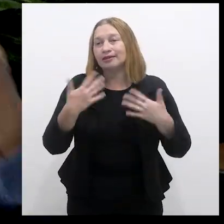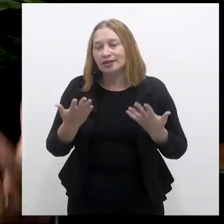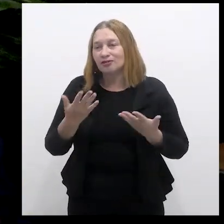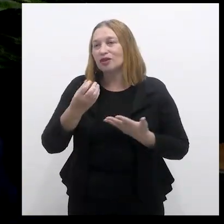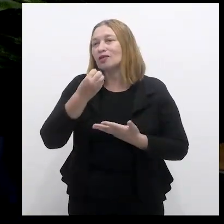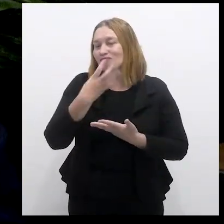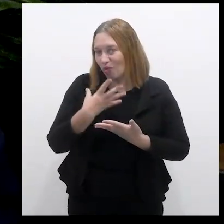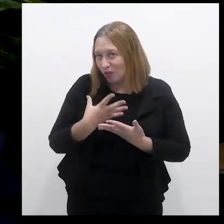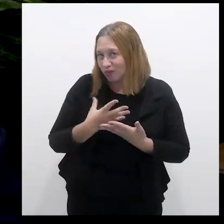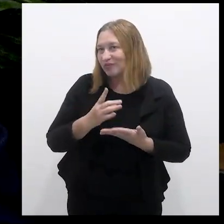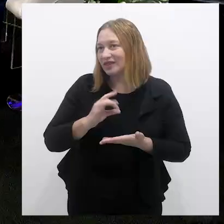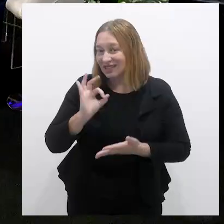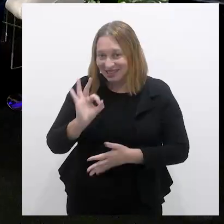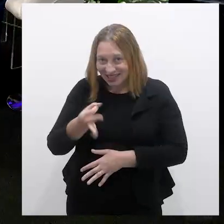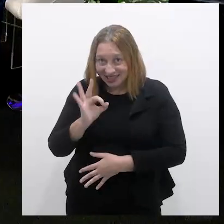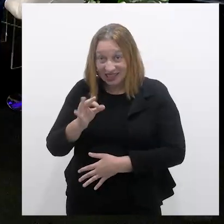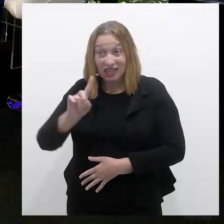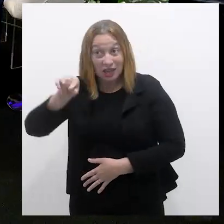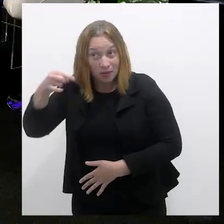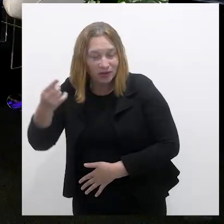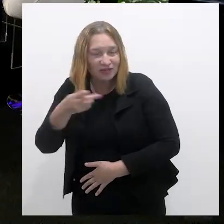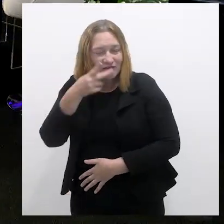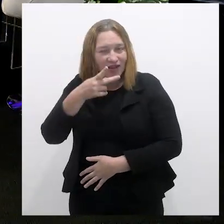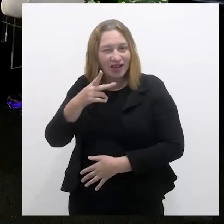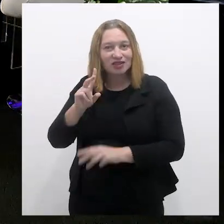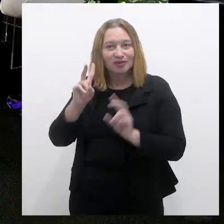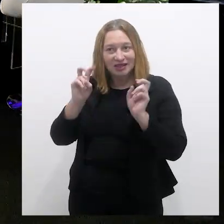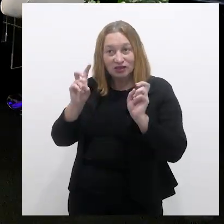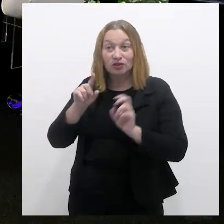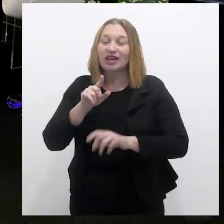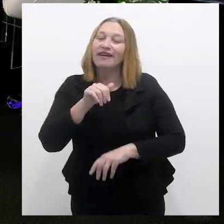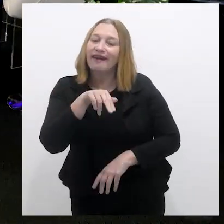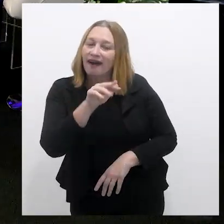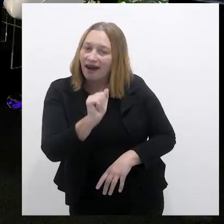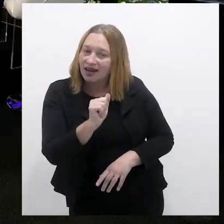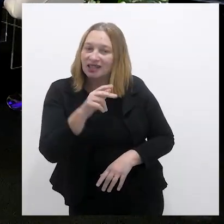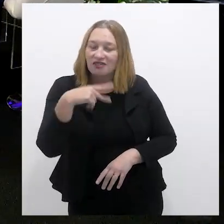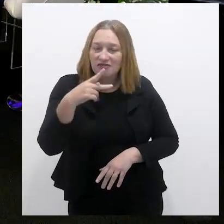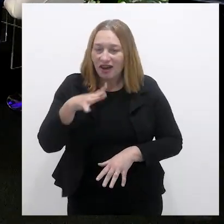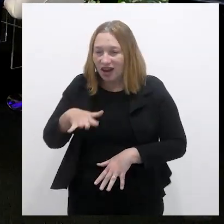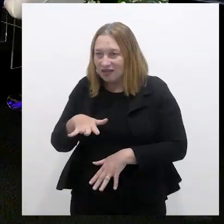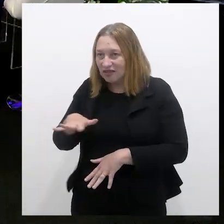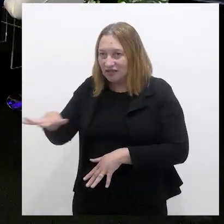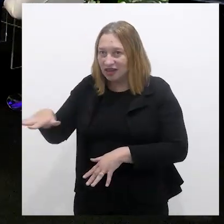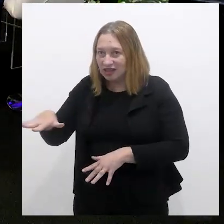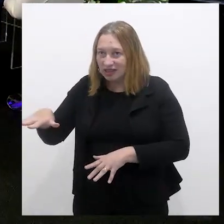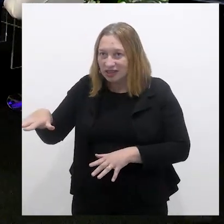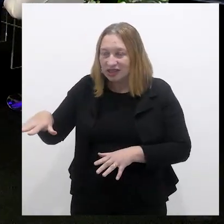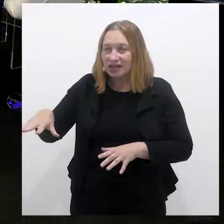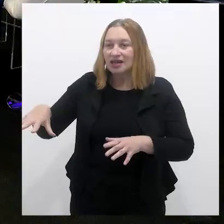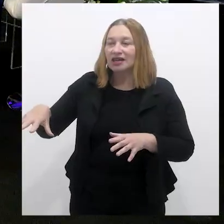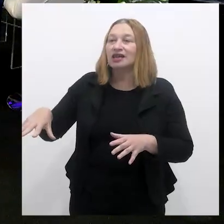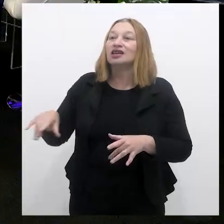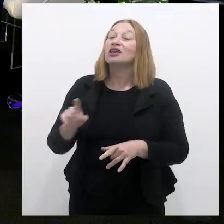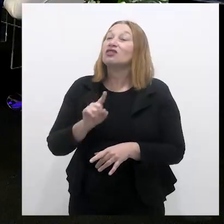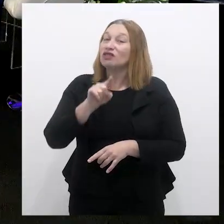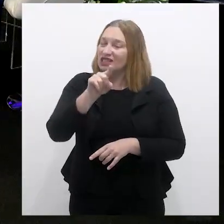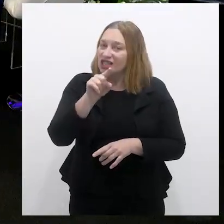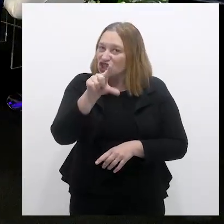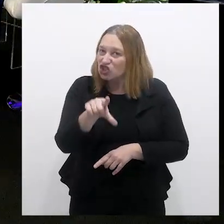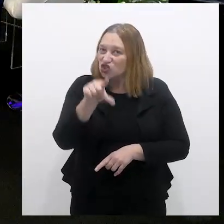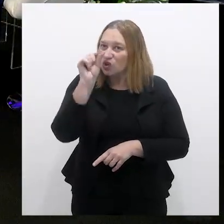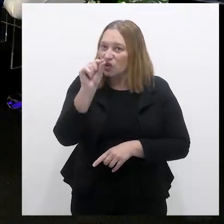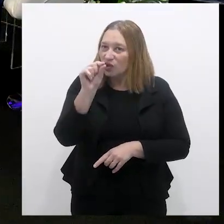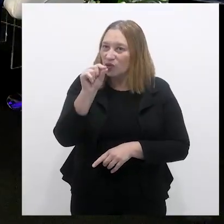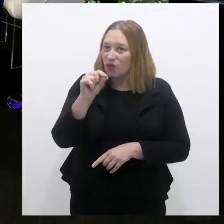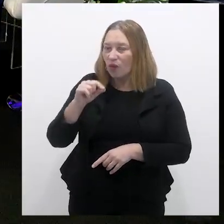será um repertório muito tocante. Com certeza, e a gente já vai falar sobre isso. E a Ana traz a periferia para a escola, para Mangueira. Você escolheu